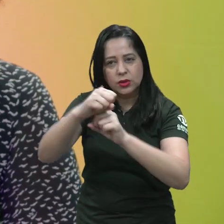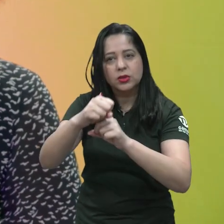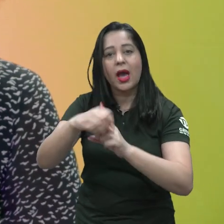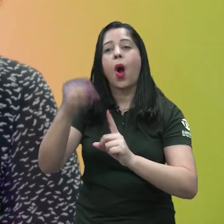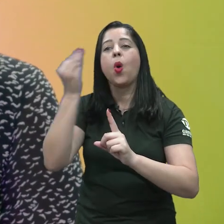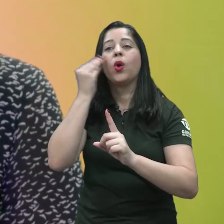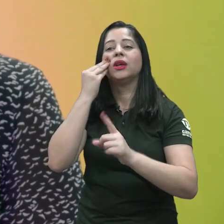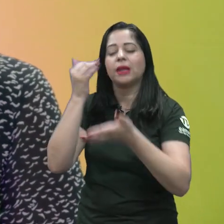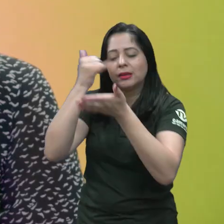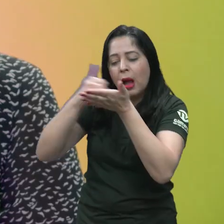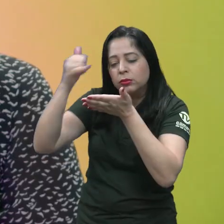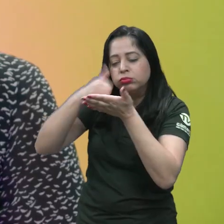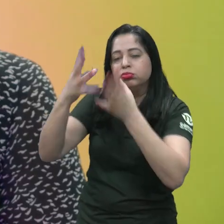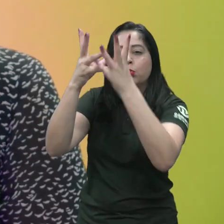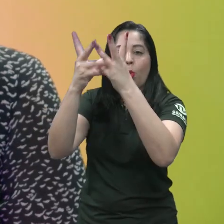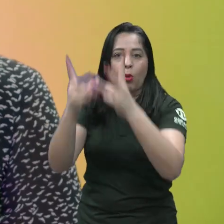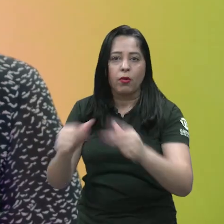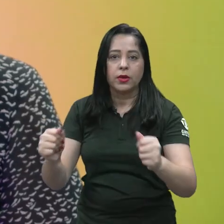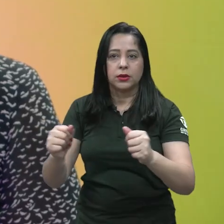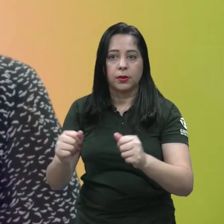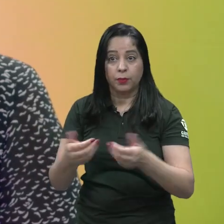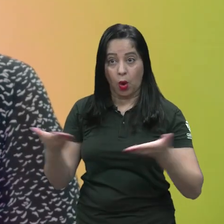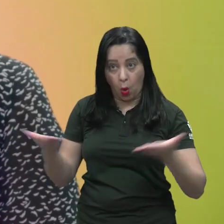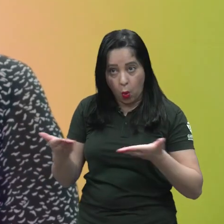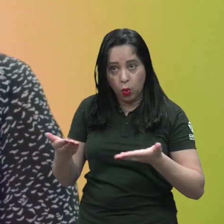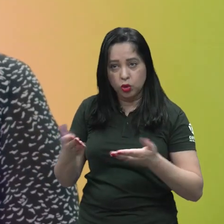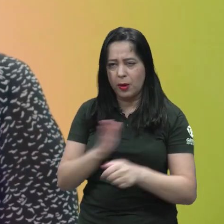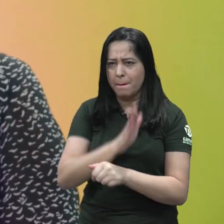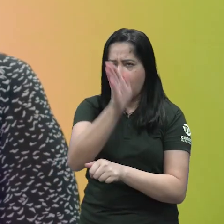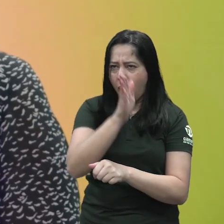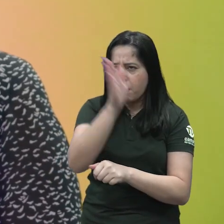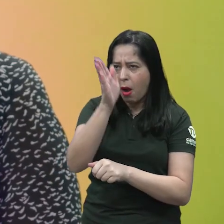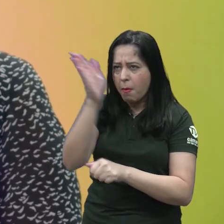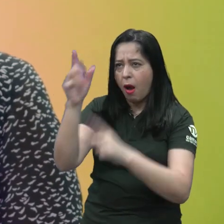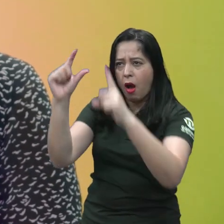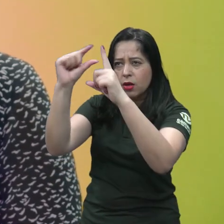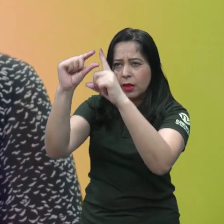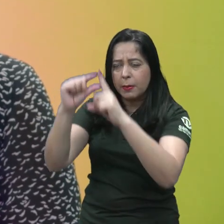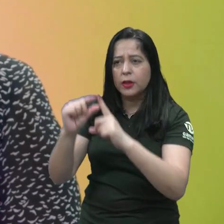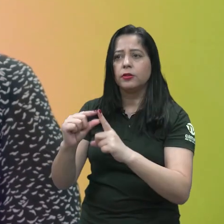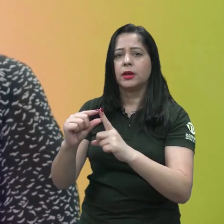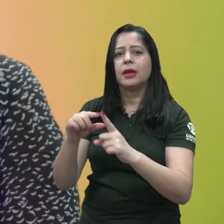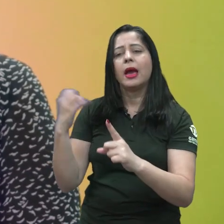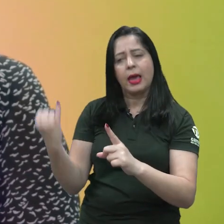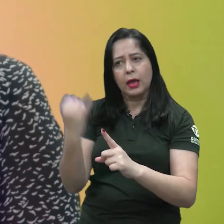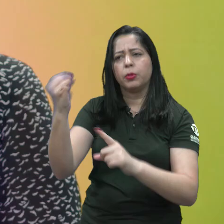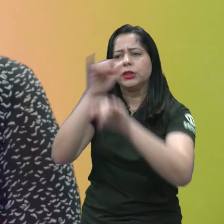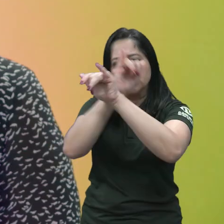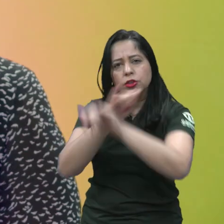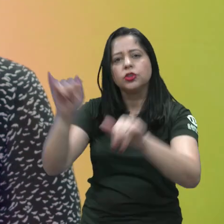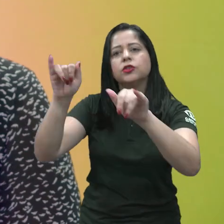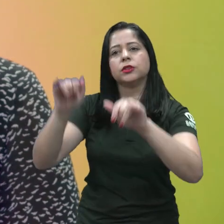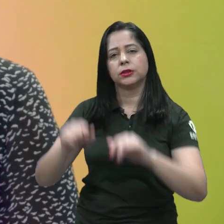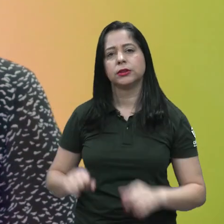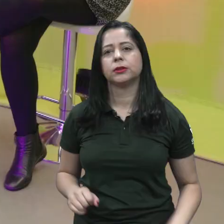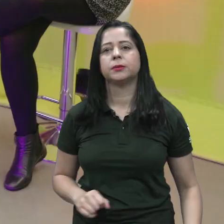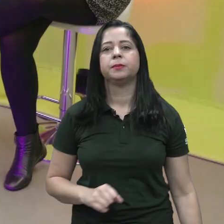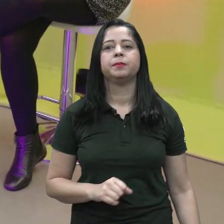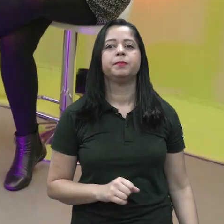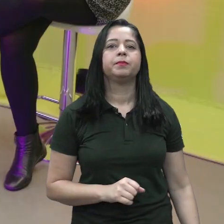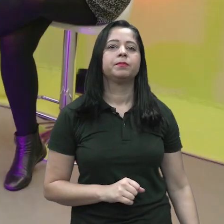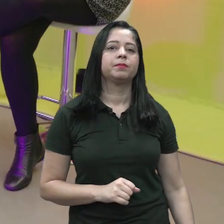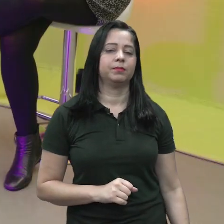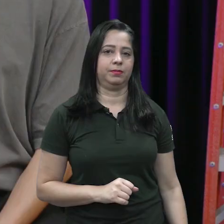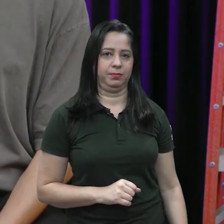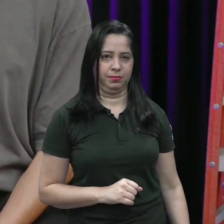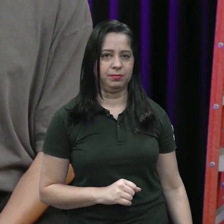drogas, né? E hoje, nos contextos periféricos, é importante dizer que essa é uma discussão importante de ser feita. Exato.